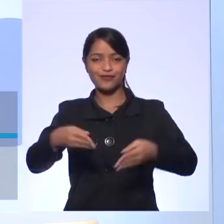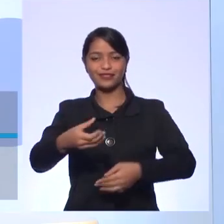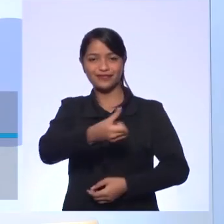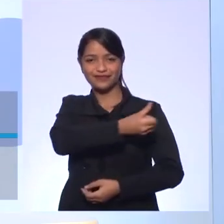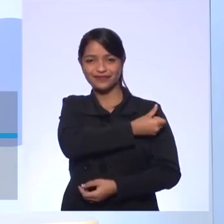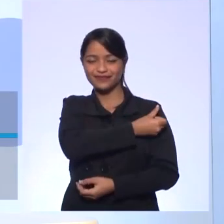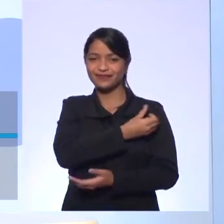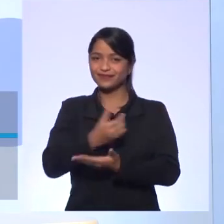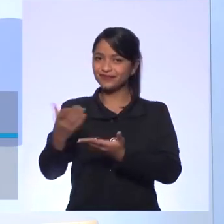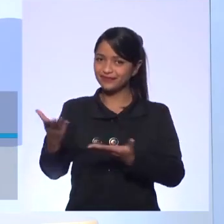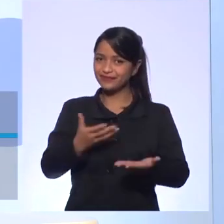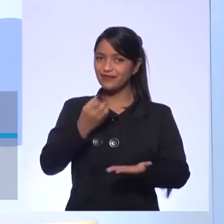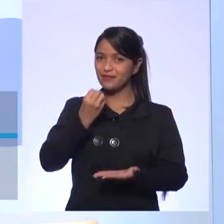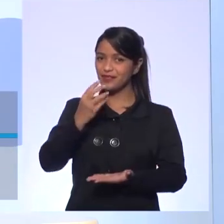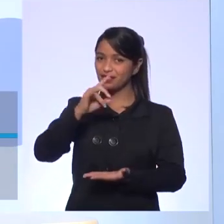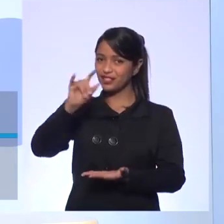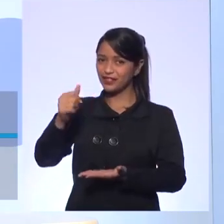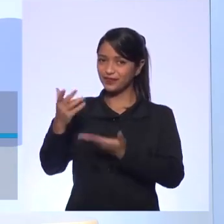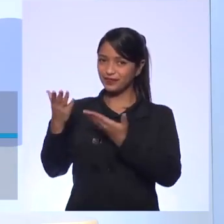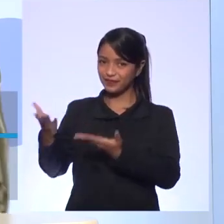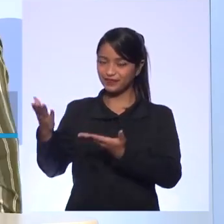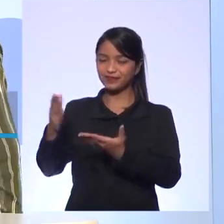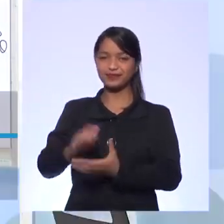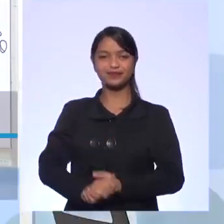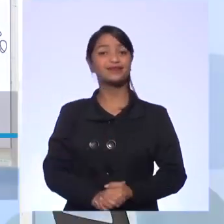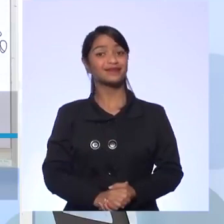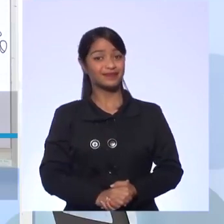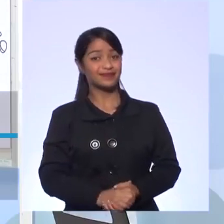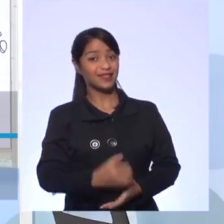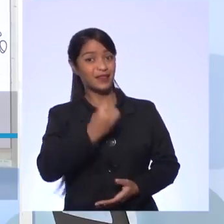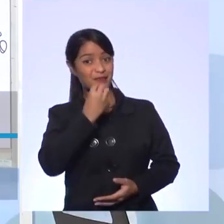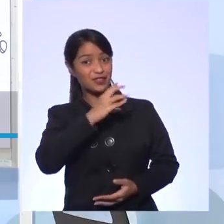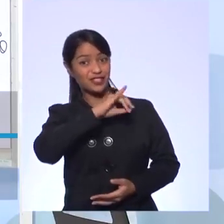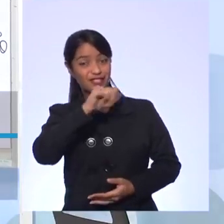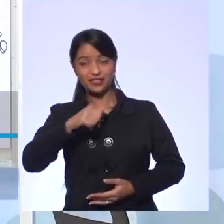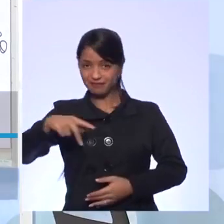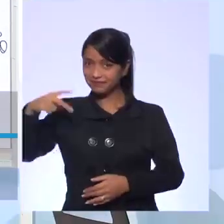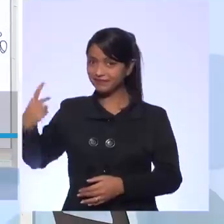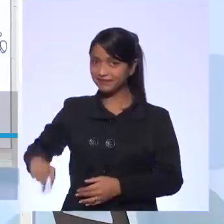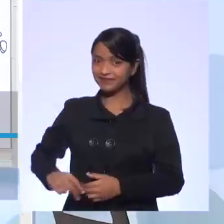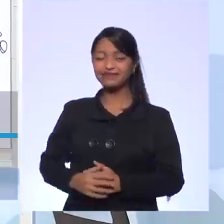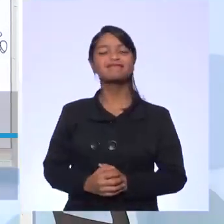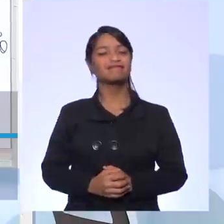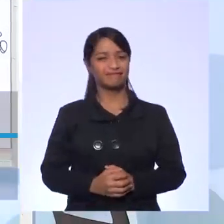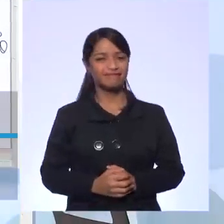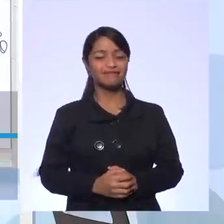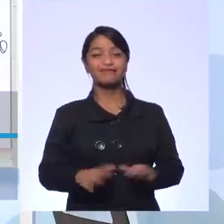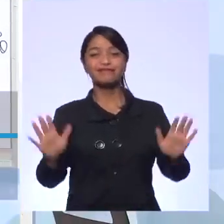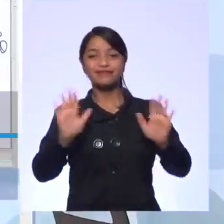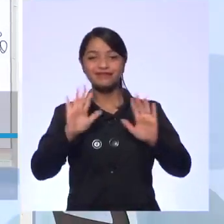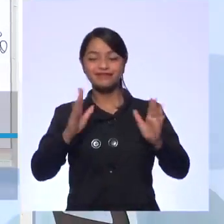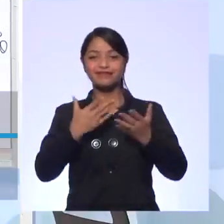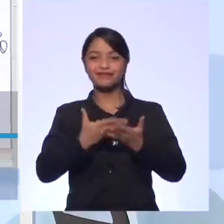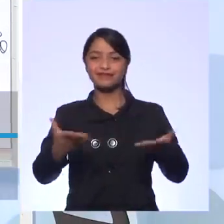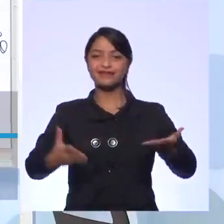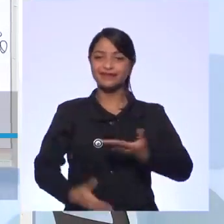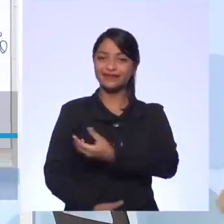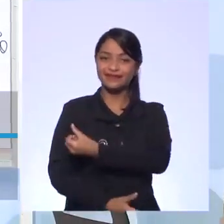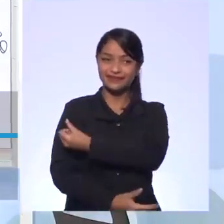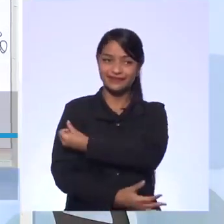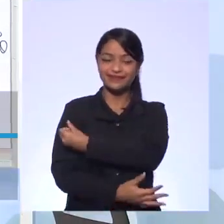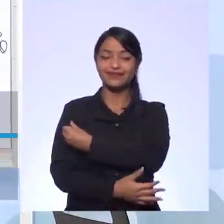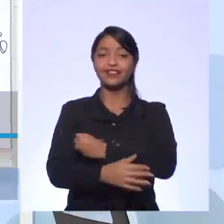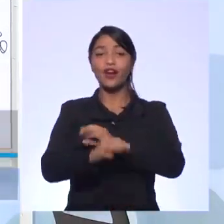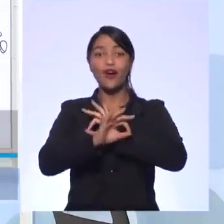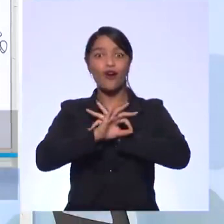Professora Janaína, bom dia. Bom dia. Pau na máquina. Olá, sexto ano. Um ótimo dia a todos os